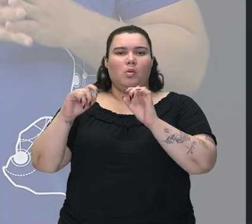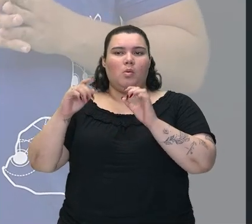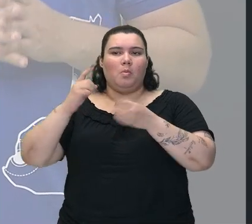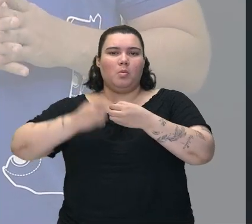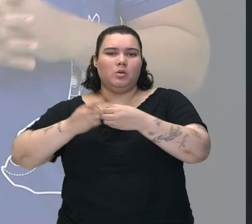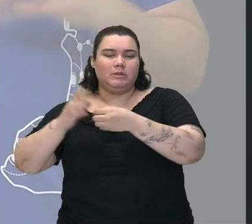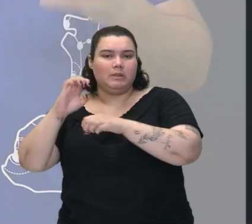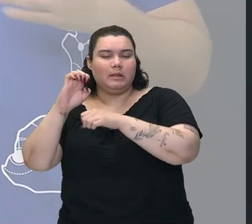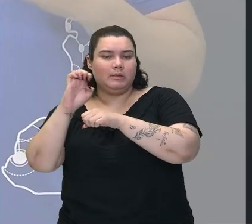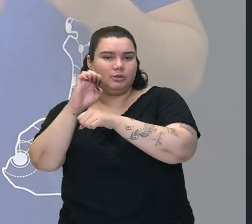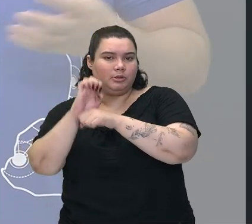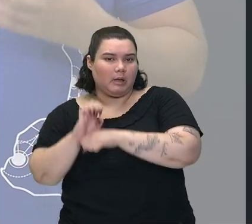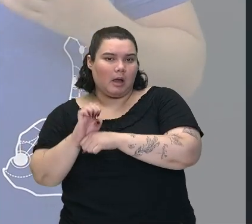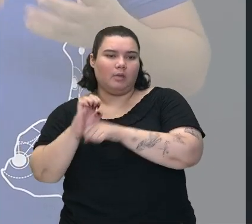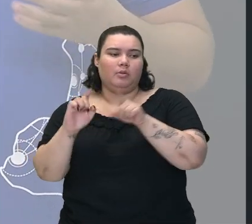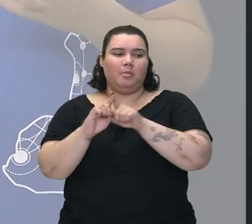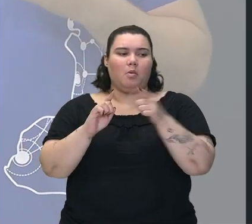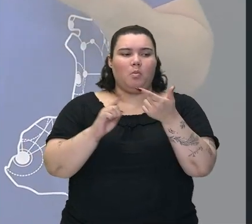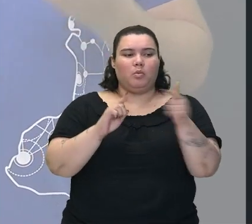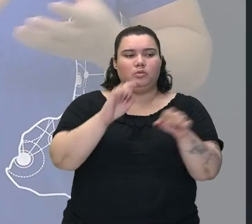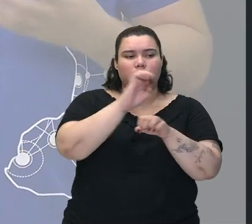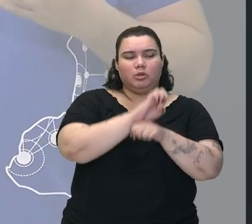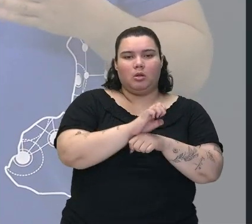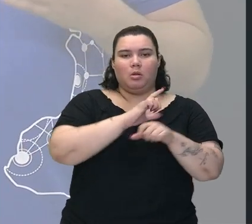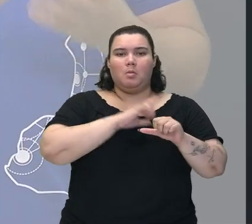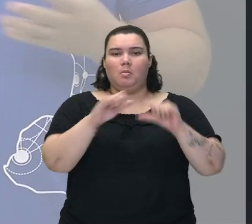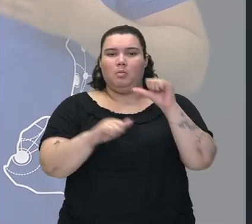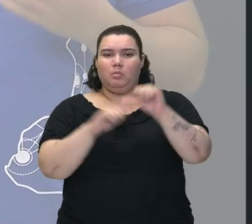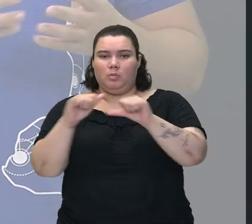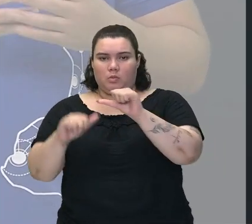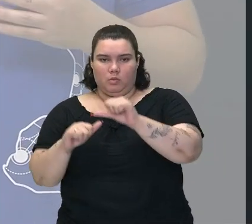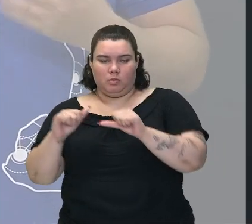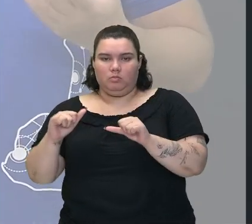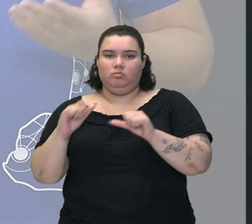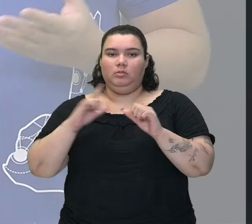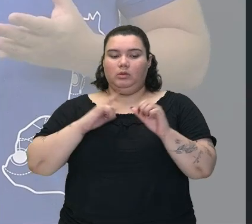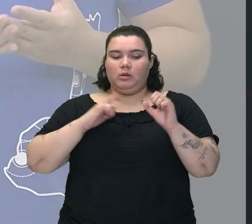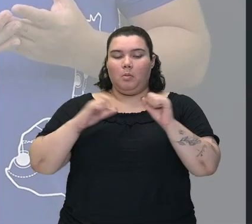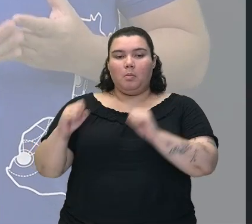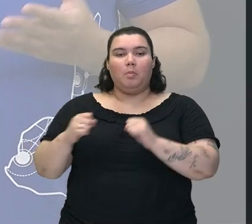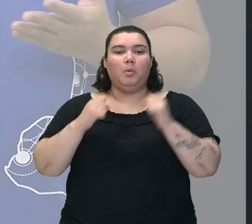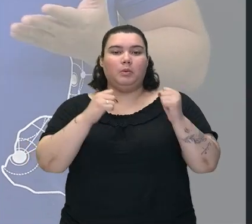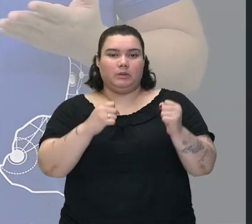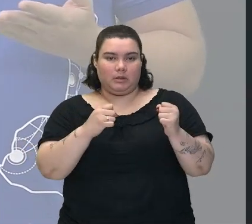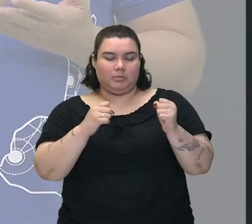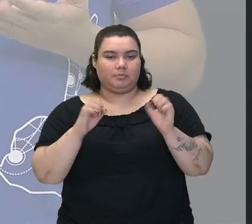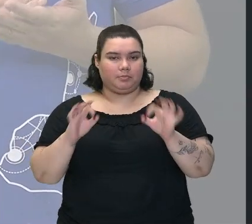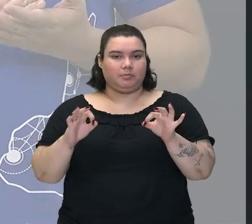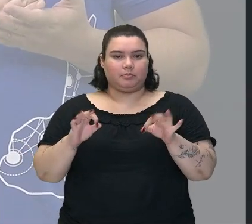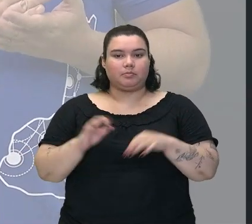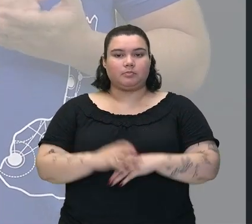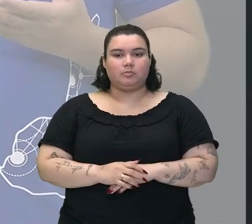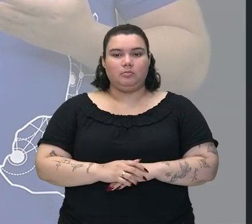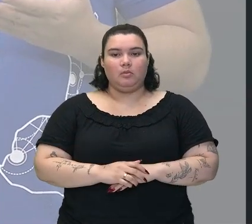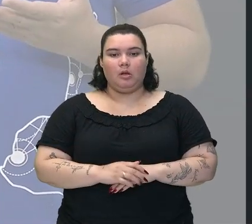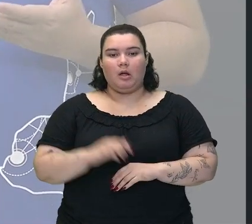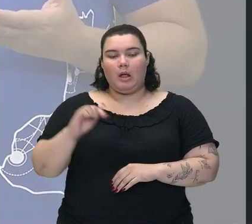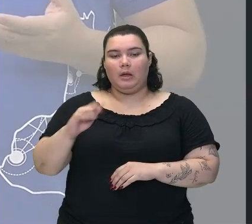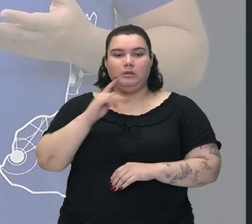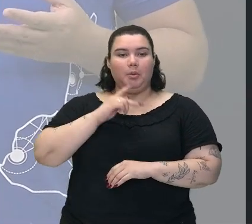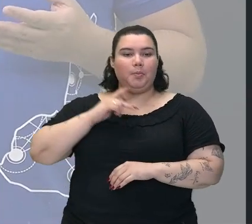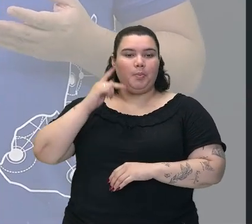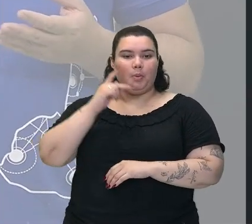poder, alternam um cargo de presidente, aí tendo o poder em suas mãos durante esse período. Então nós vamos ter essa